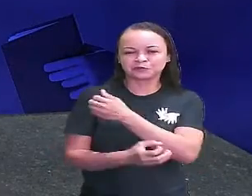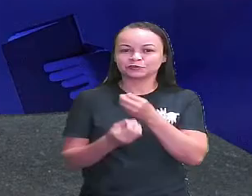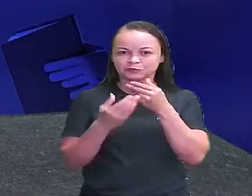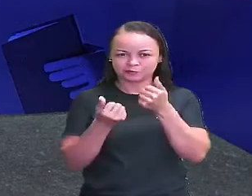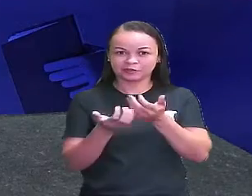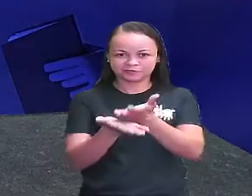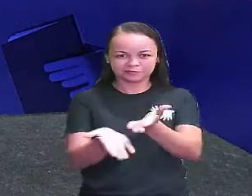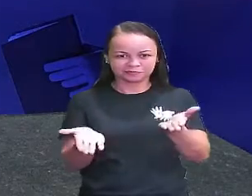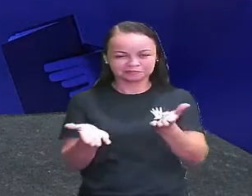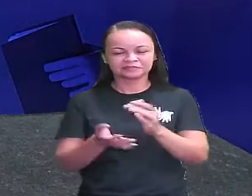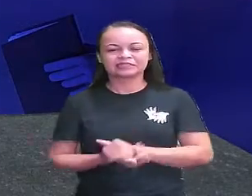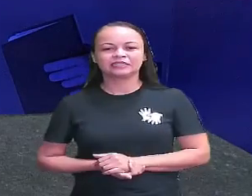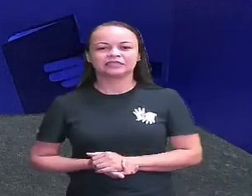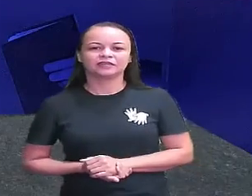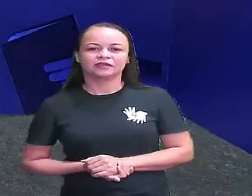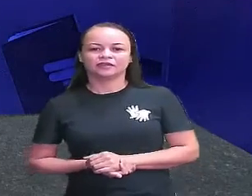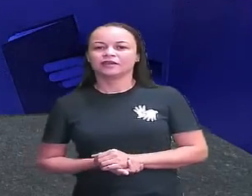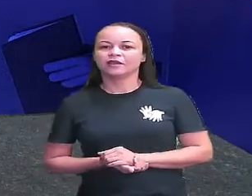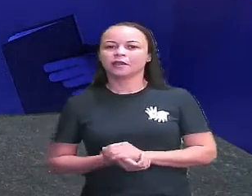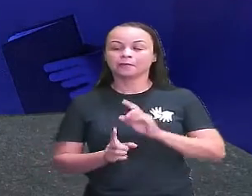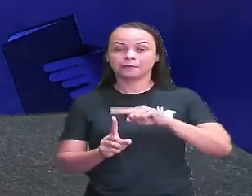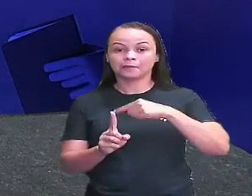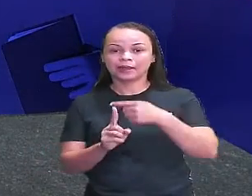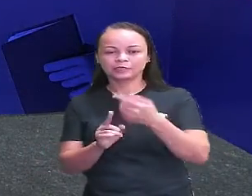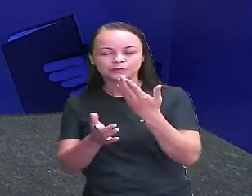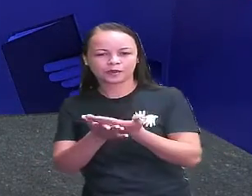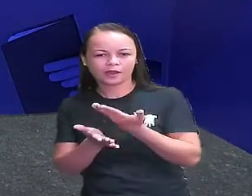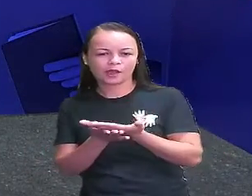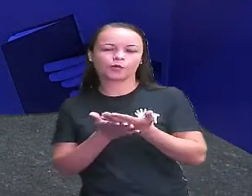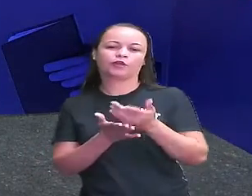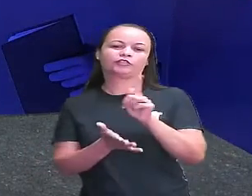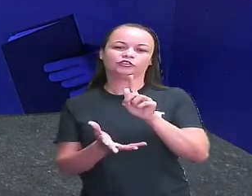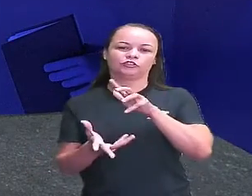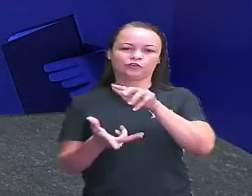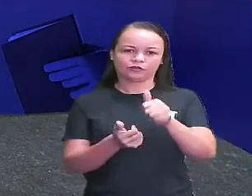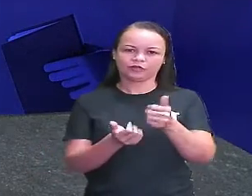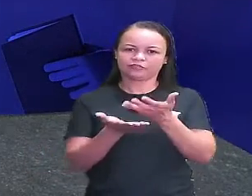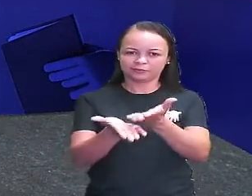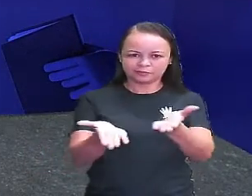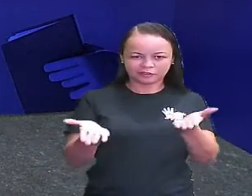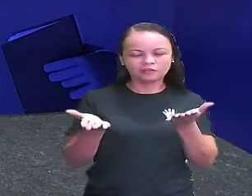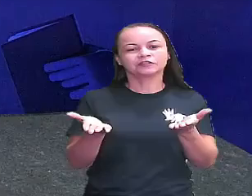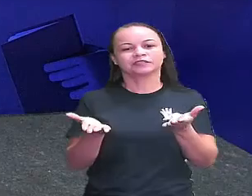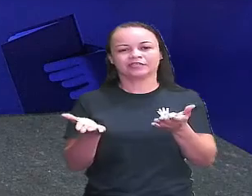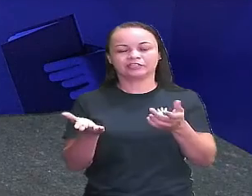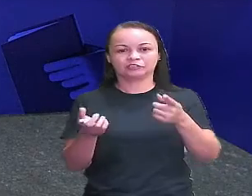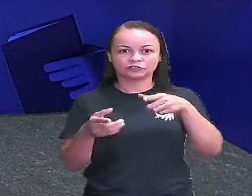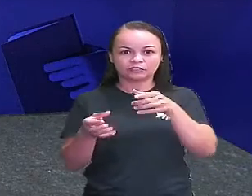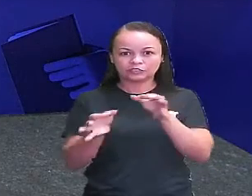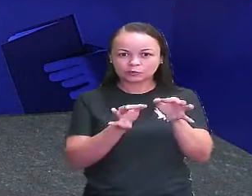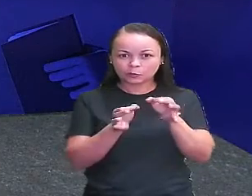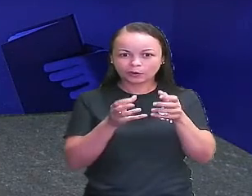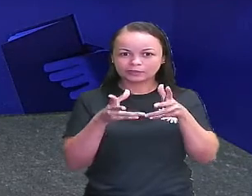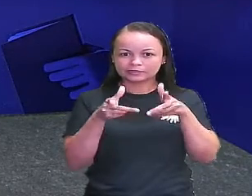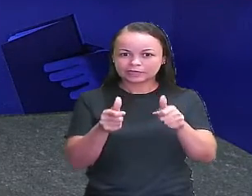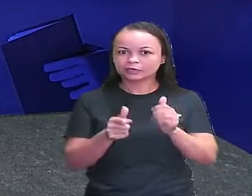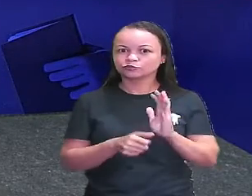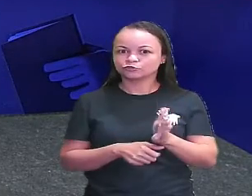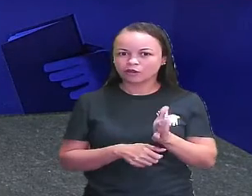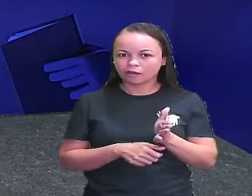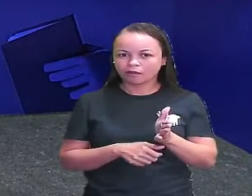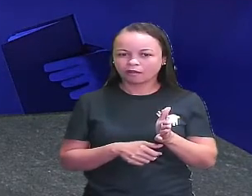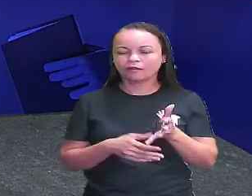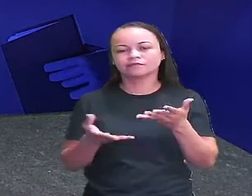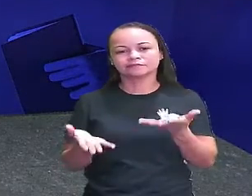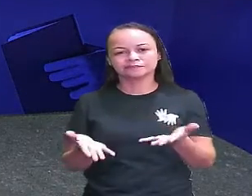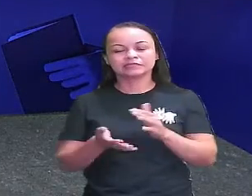tudo bem com vocês? Mais uma aula aqui de geografia na sua telinha. Todos preparados? Muito bem.